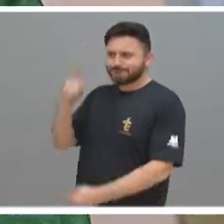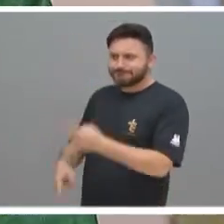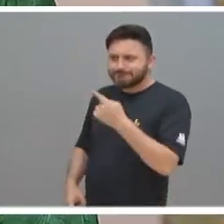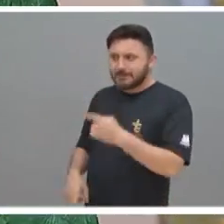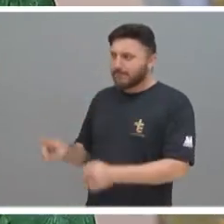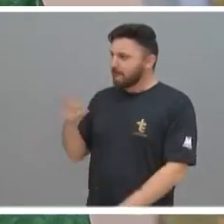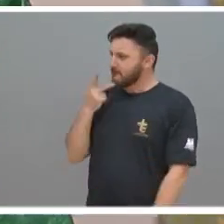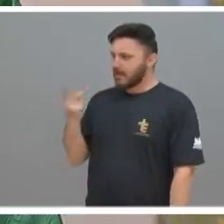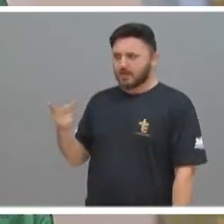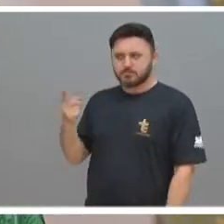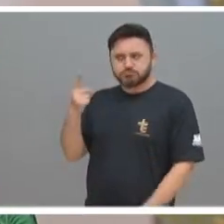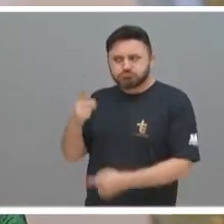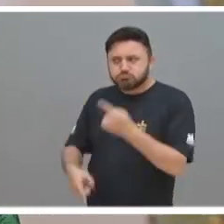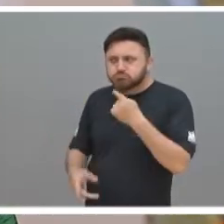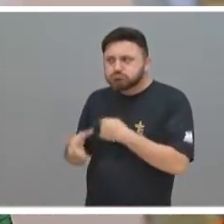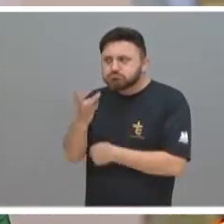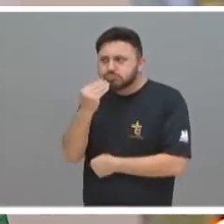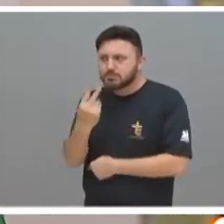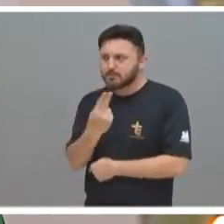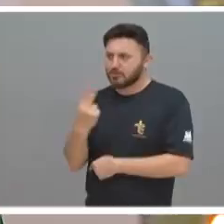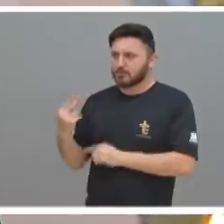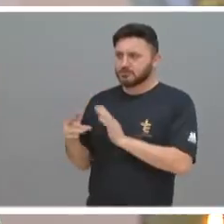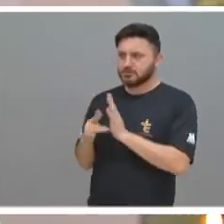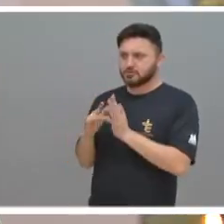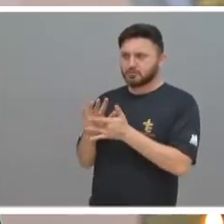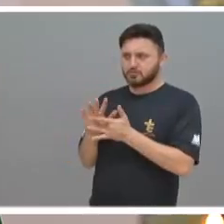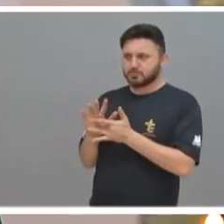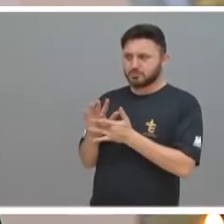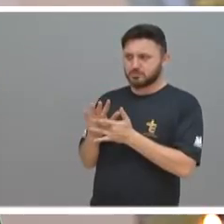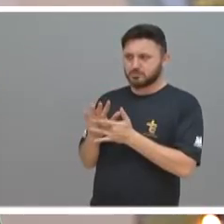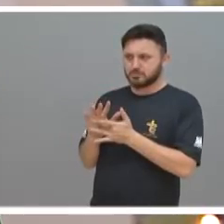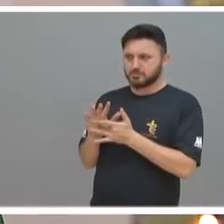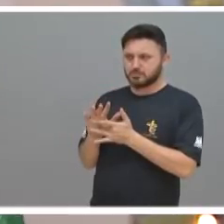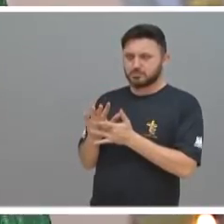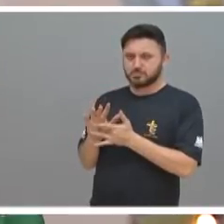fala, Pedro, não fale.